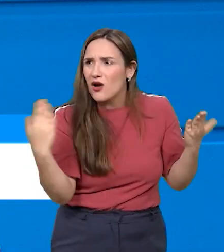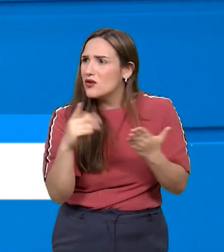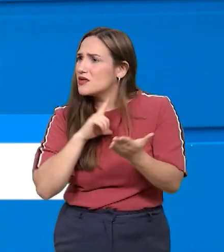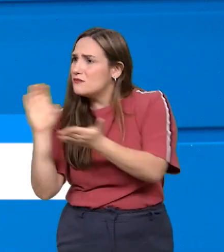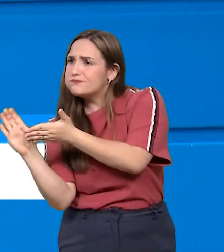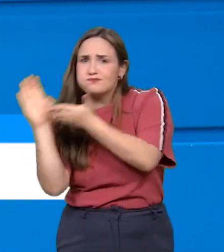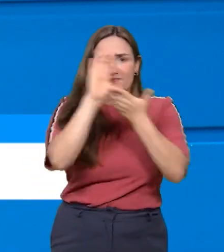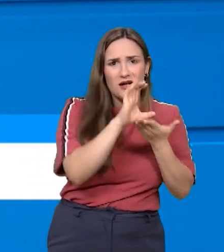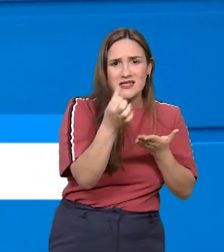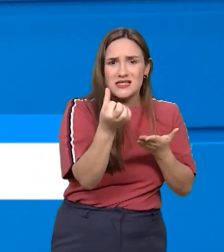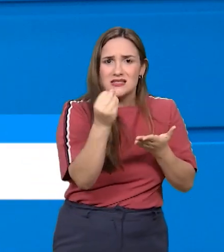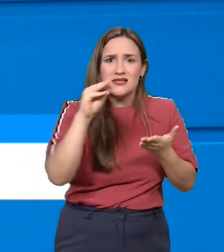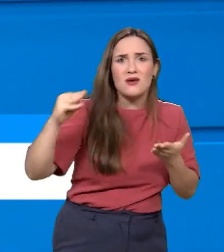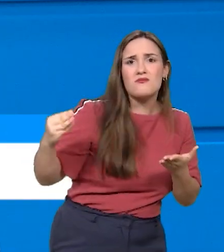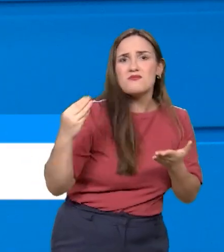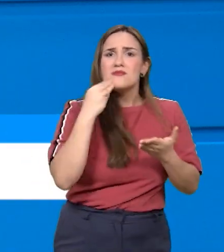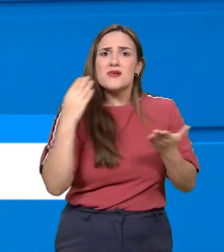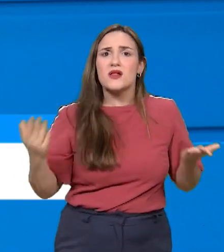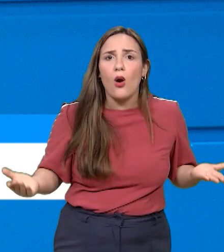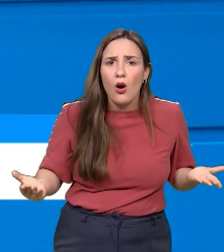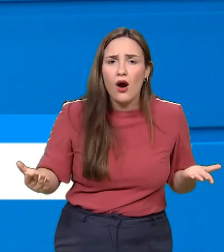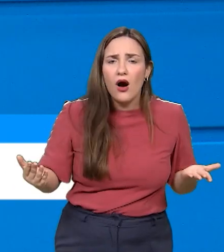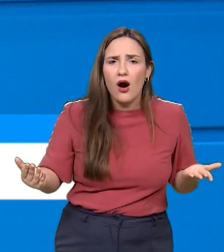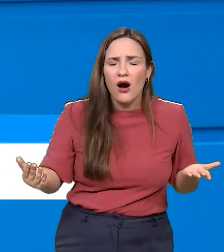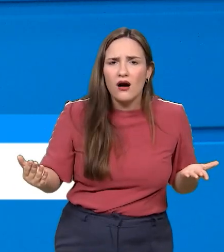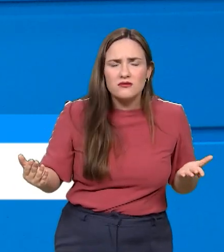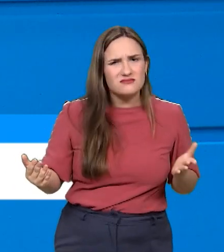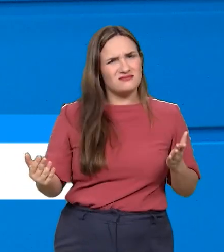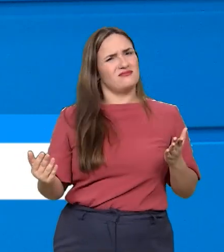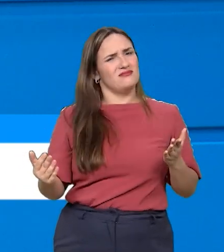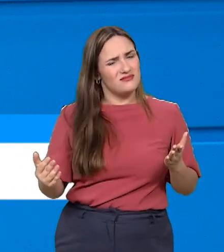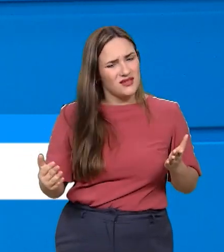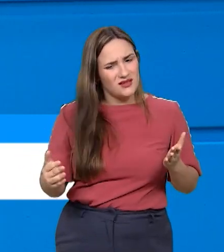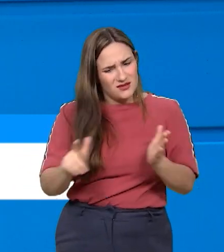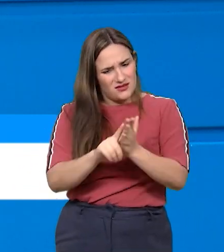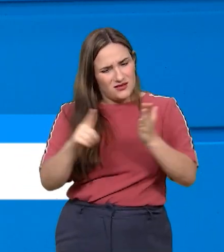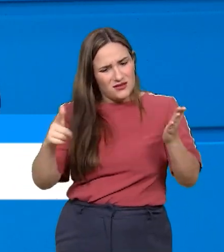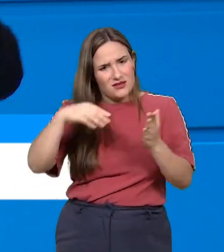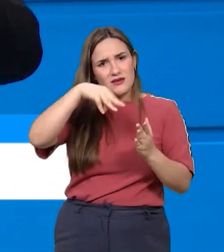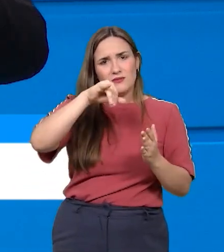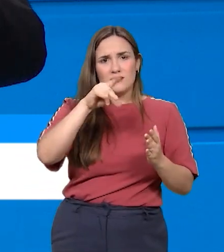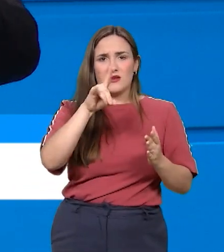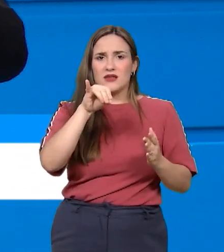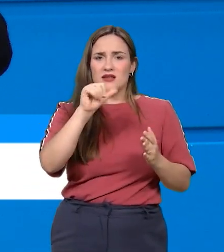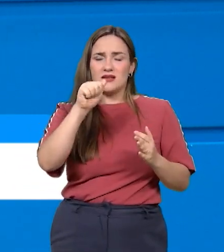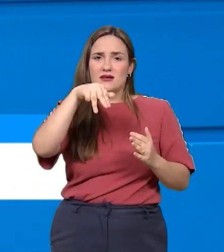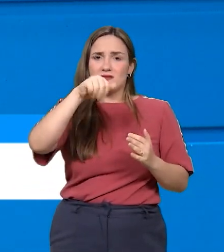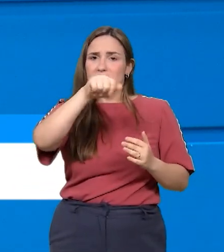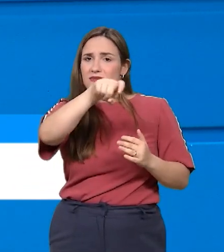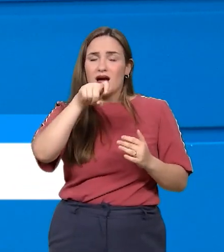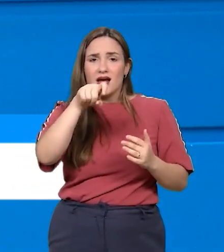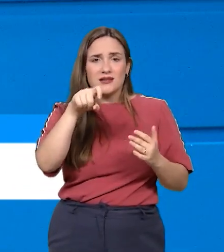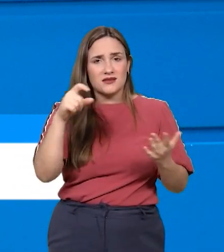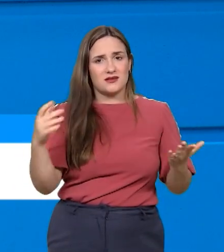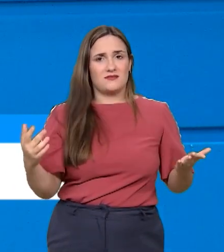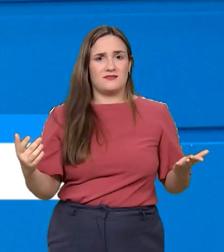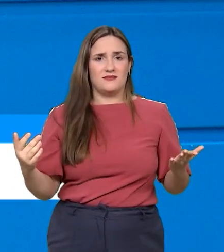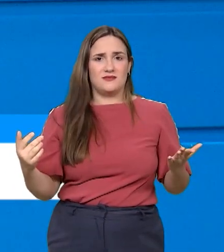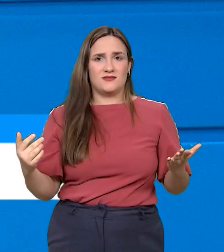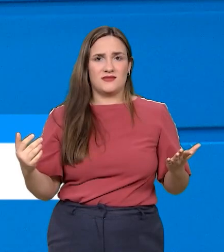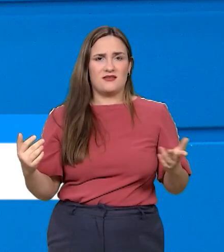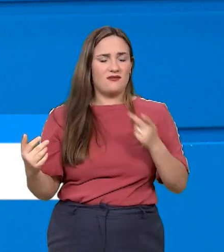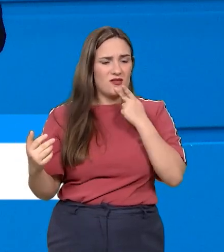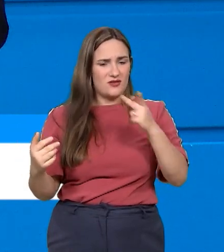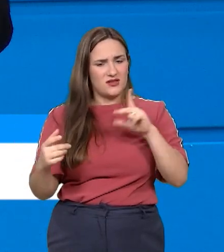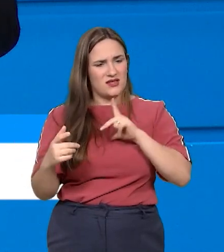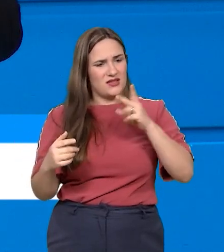CACEMES, agora recebeu um aporte de 60 milhões. Segundo a matéria do Media Max, alvo de CPI, na Assembleia, a CACEMES